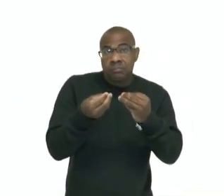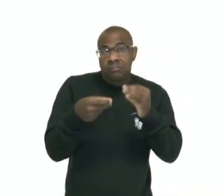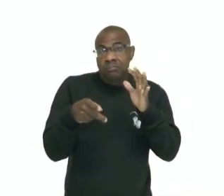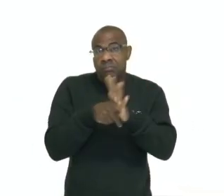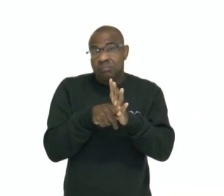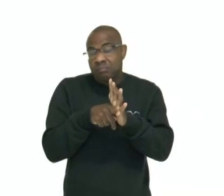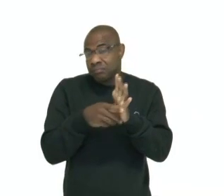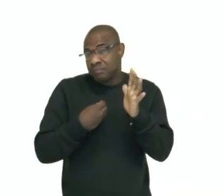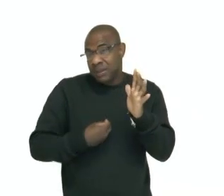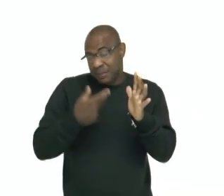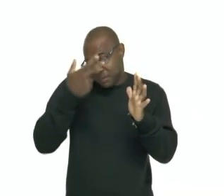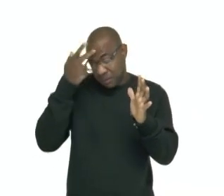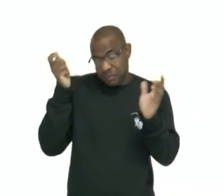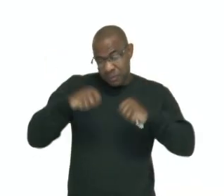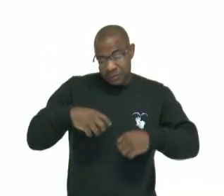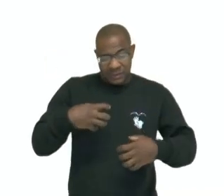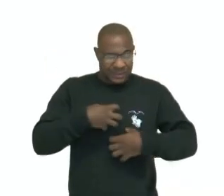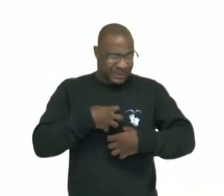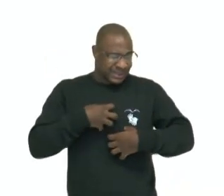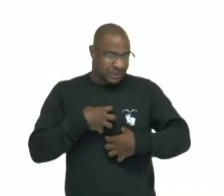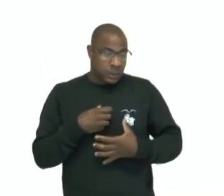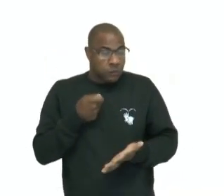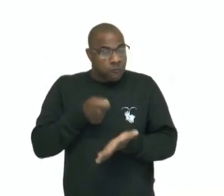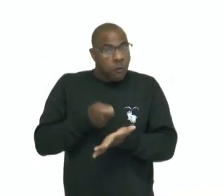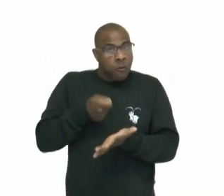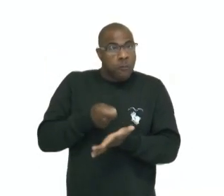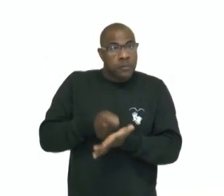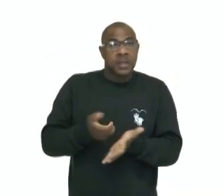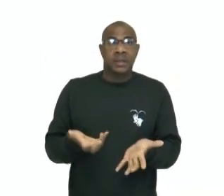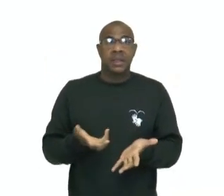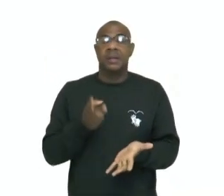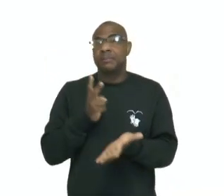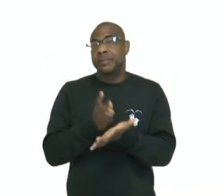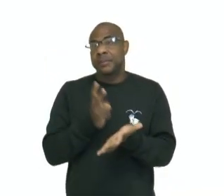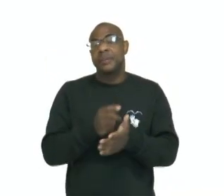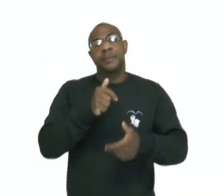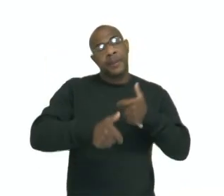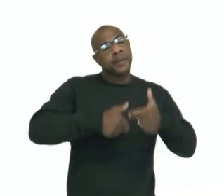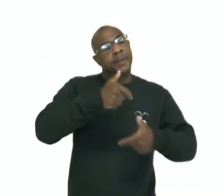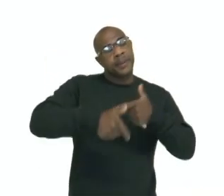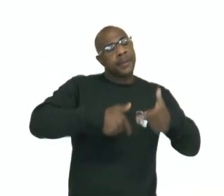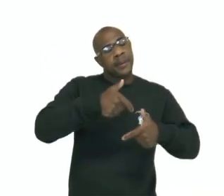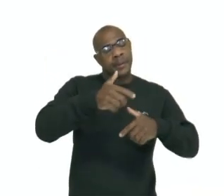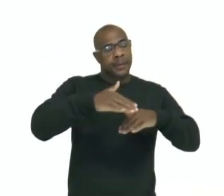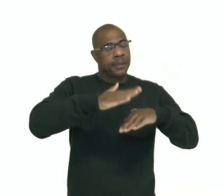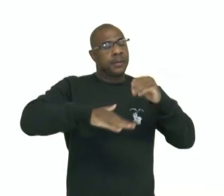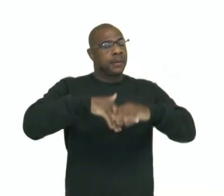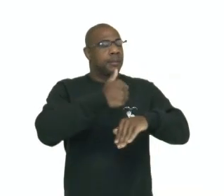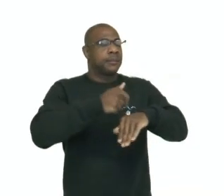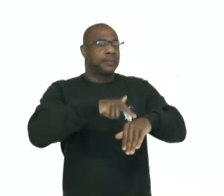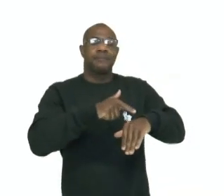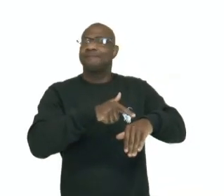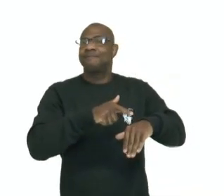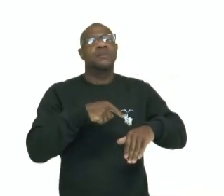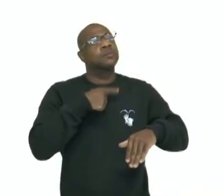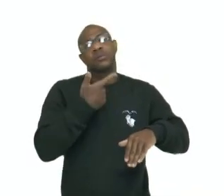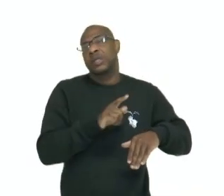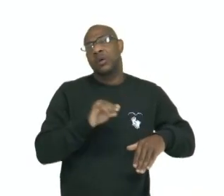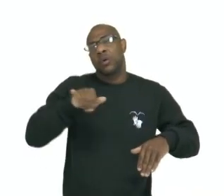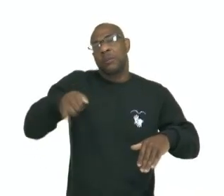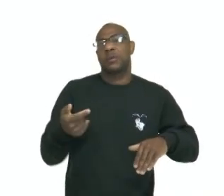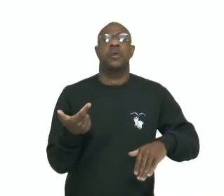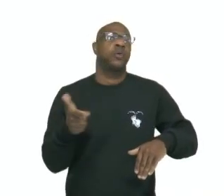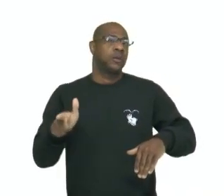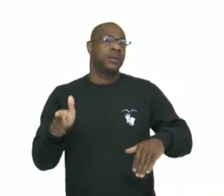propósitos, a pessoa pode se sentir forçada a permanecer trabalhando com aquilo por falta de outra oportunidade, o que